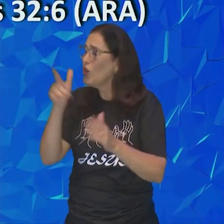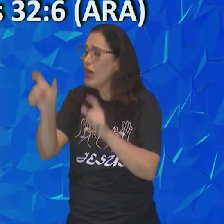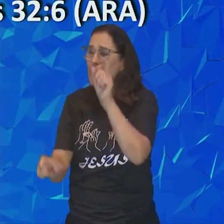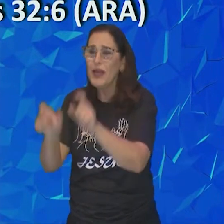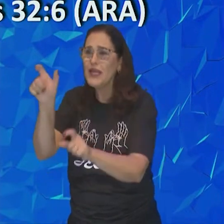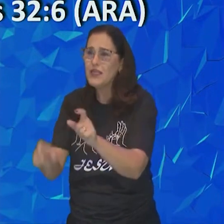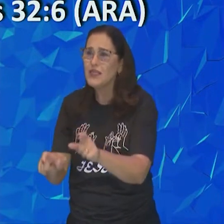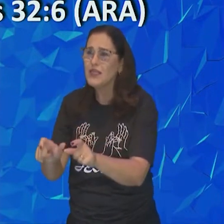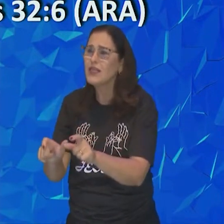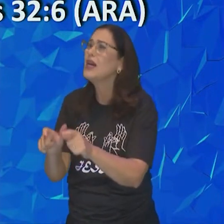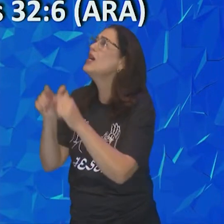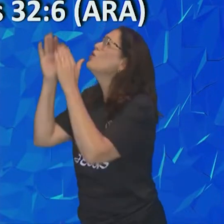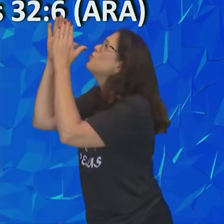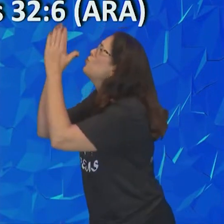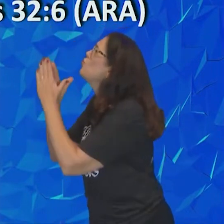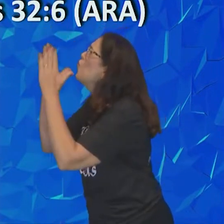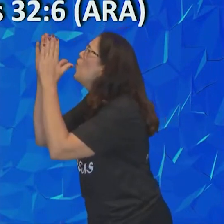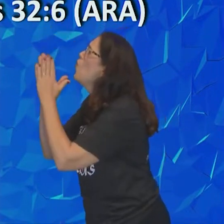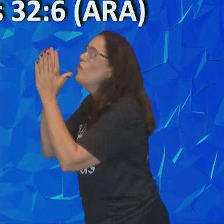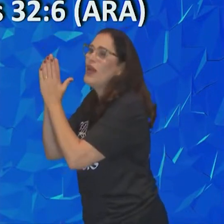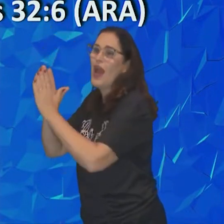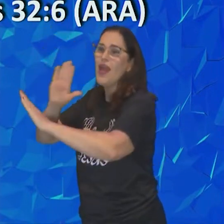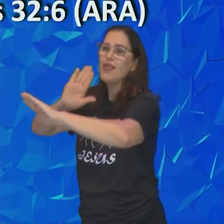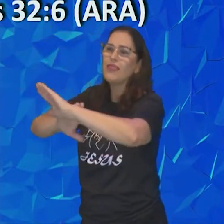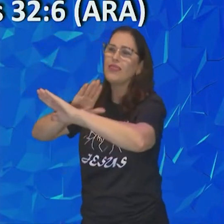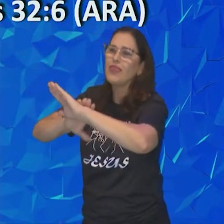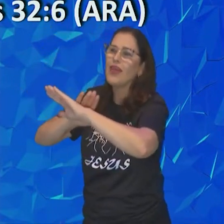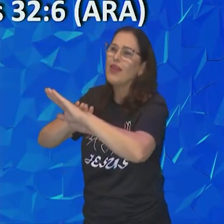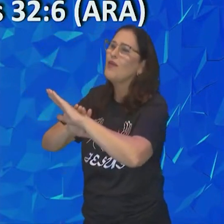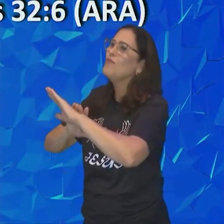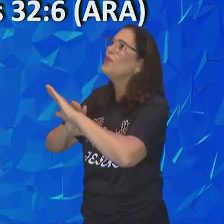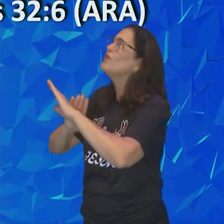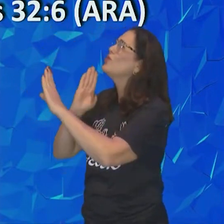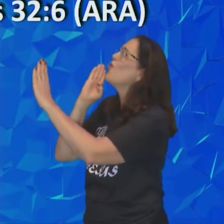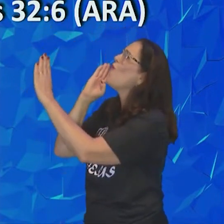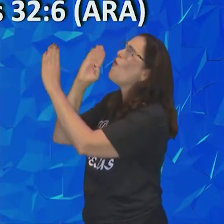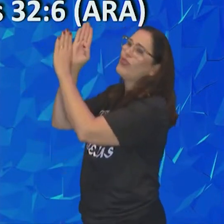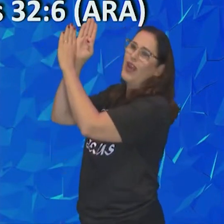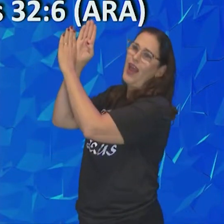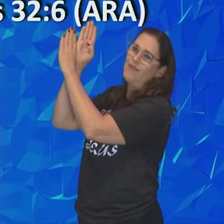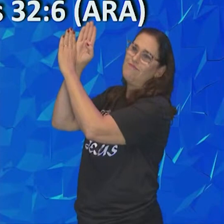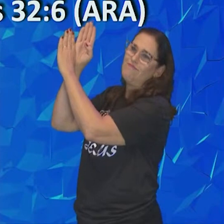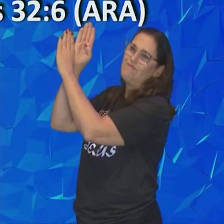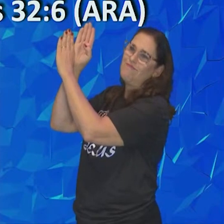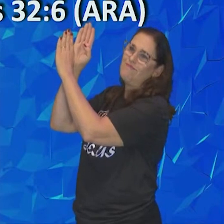fará súplicas em tempo de te poder encontrar-te.